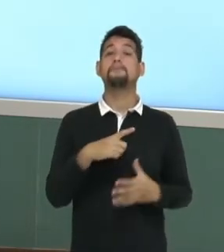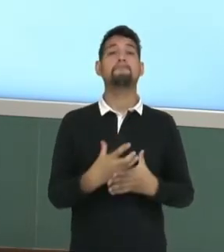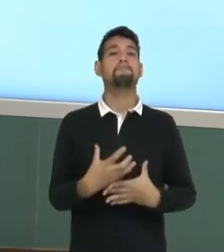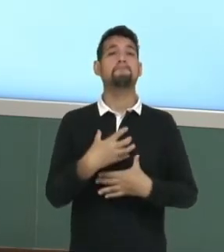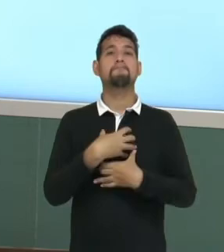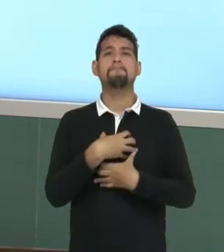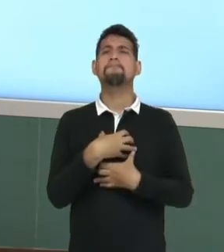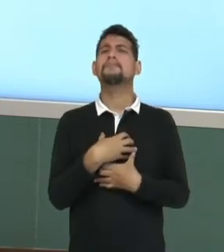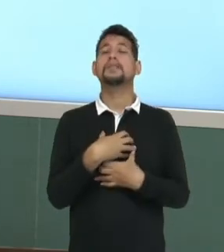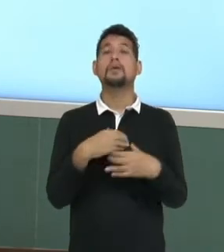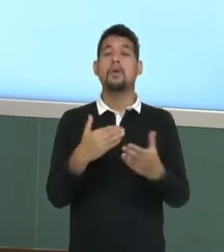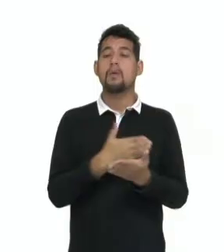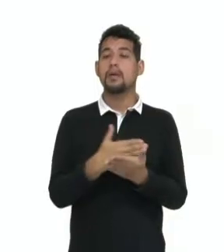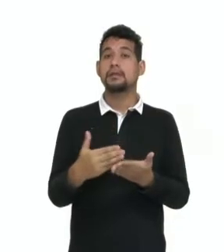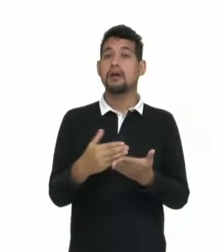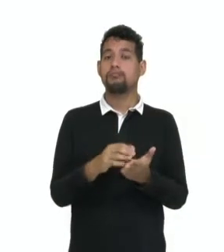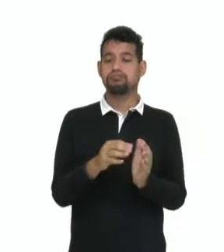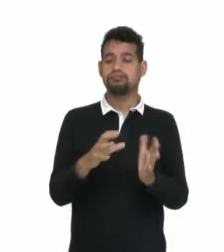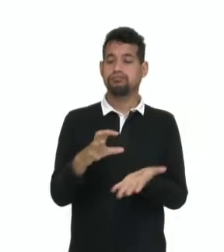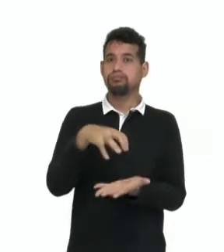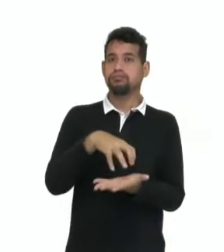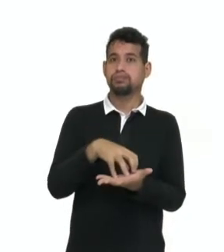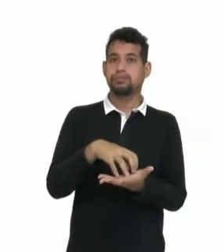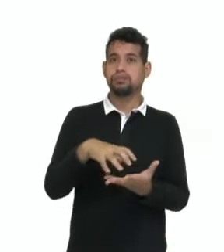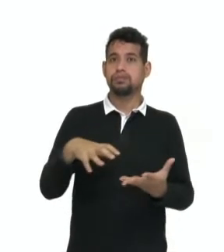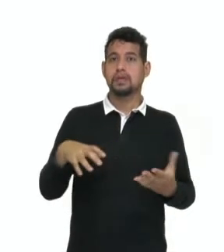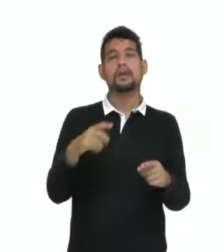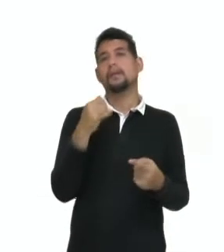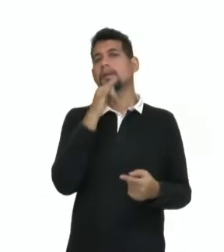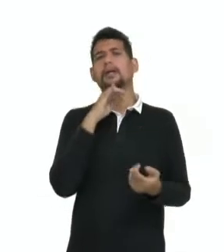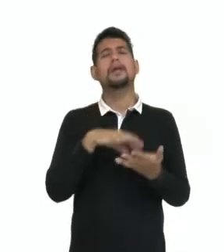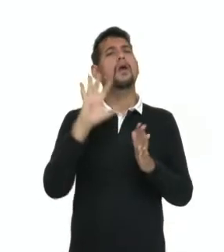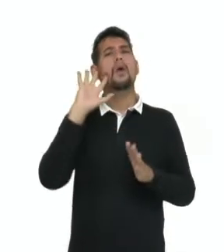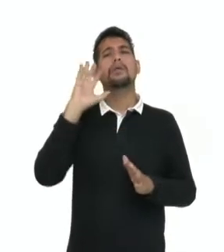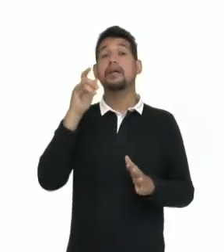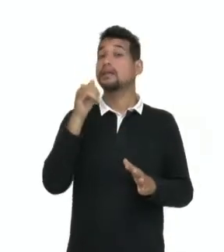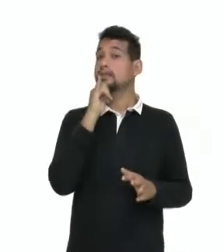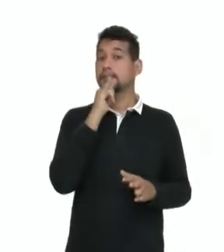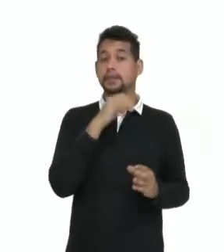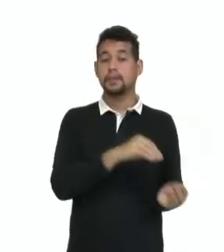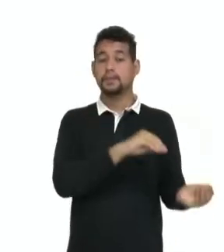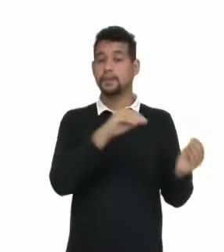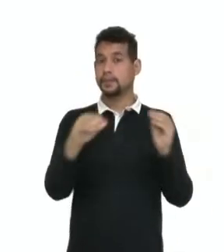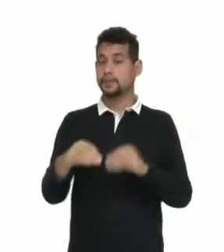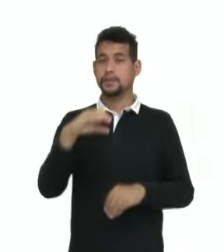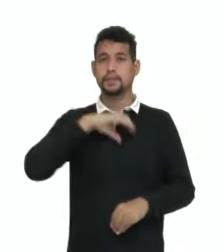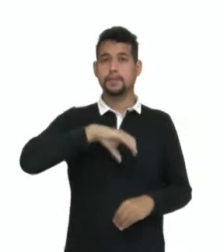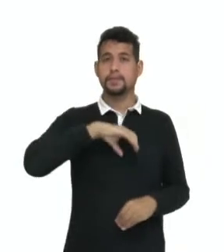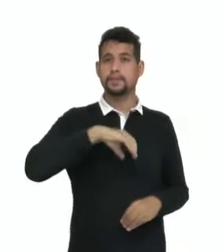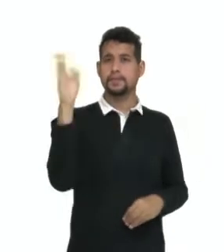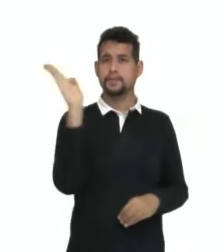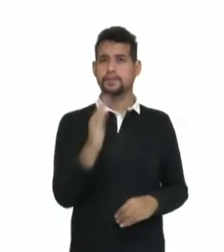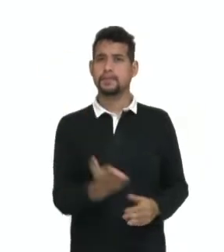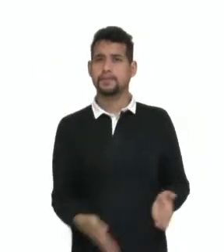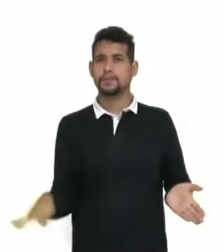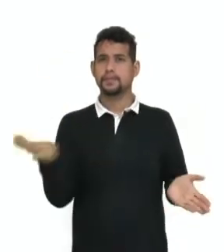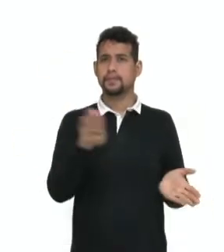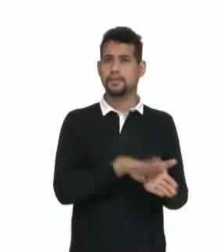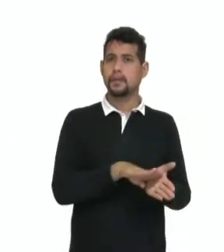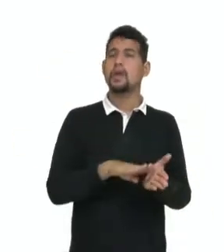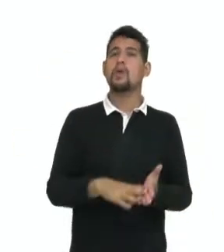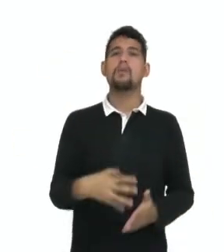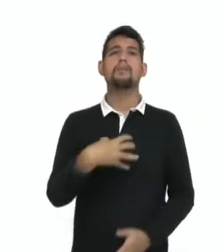interiorização da metrópole, né? Com a mudança da corte portuguesa para o Brasil, eles em um primeiro momento chegaram em